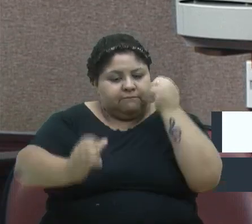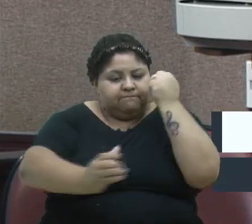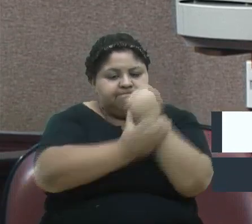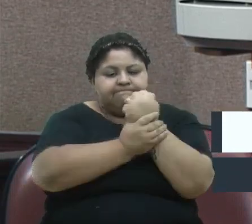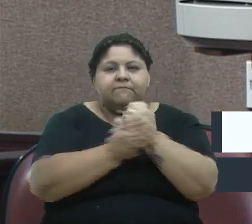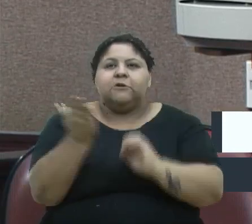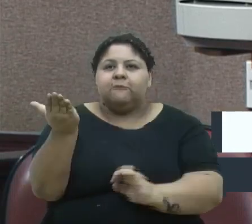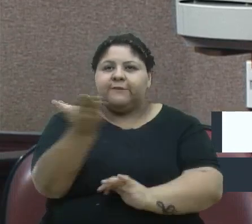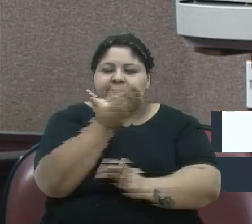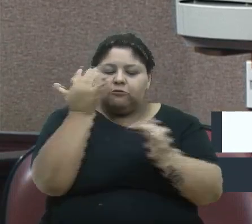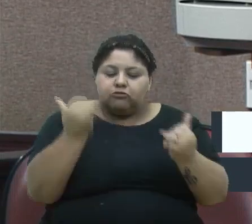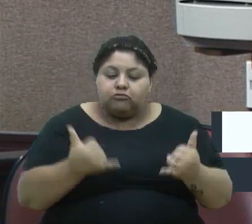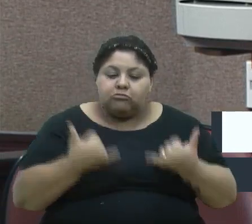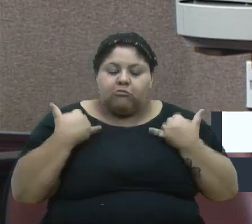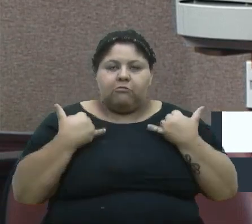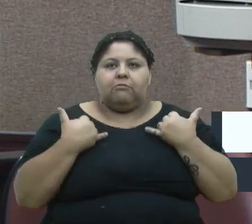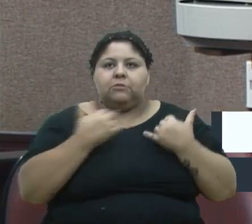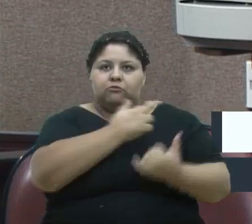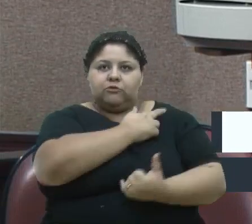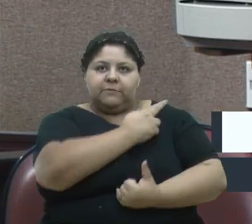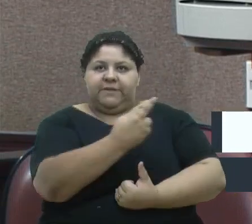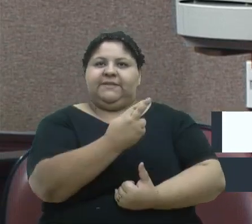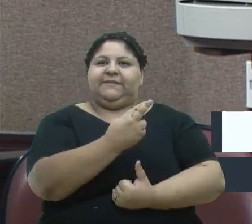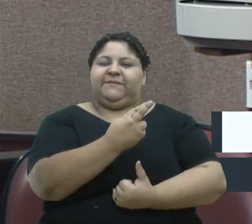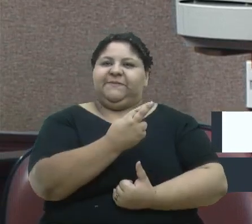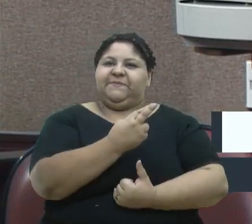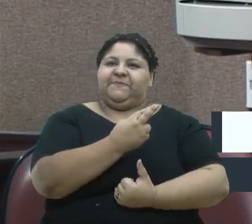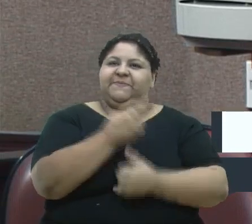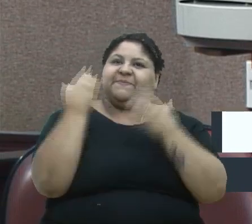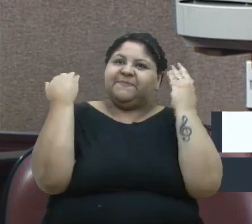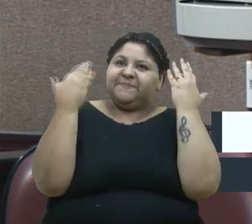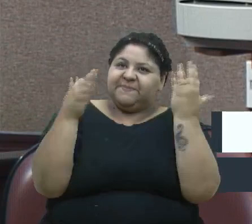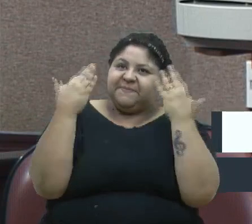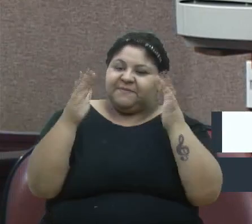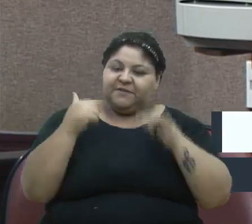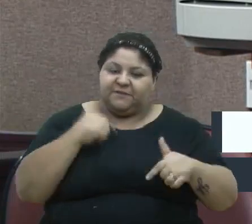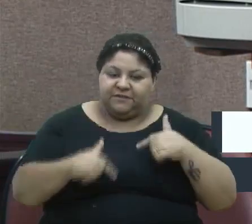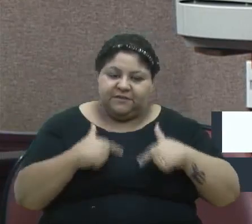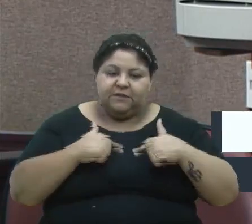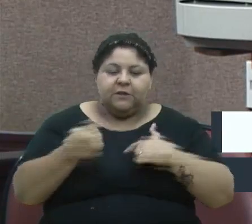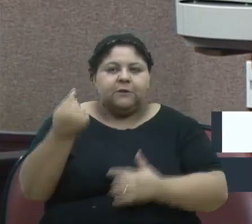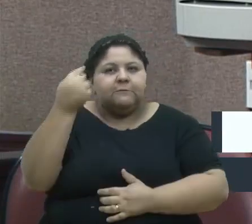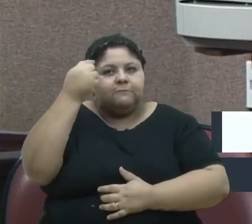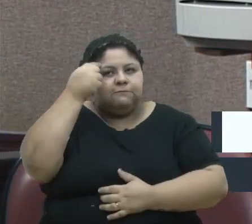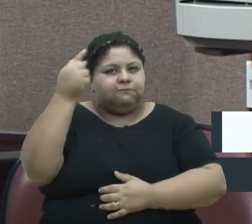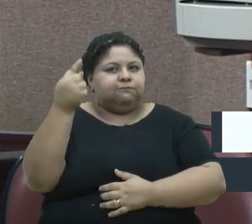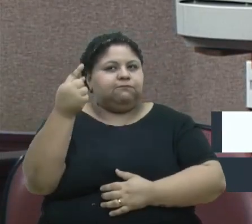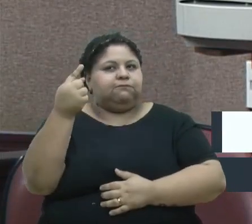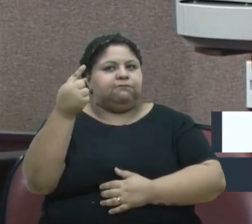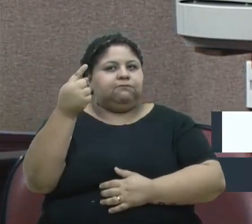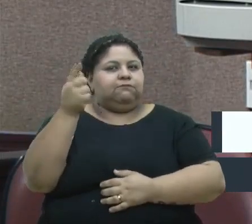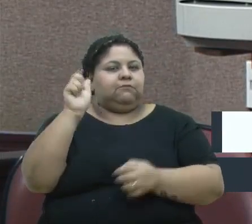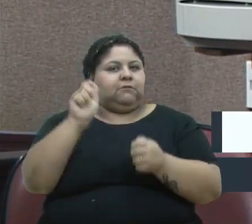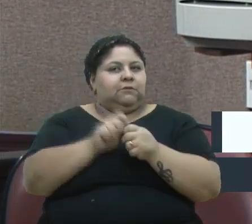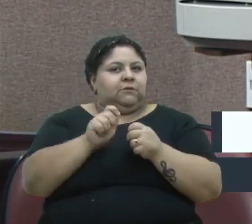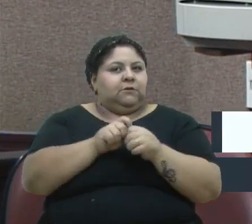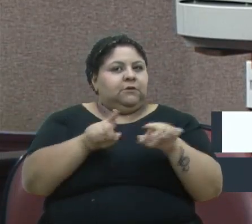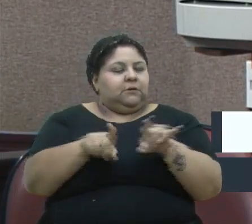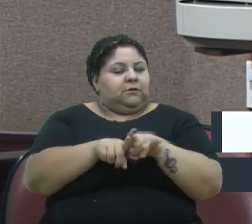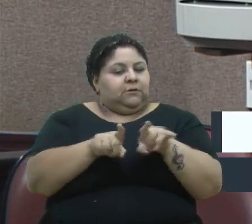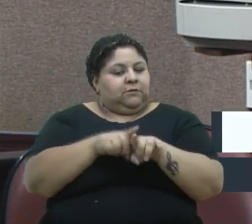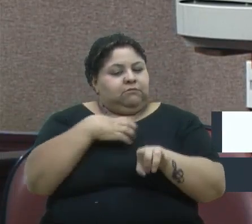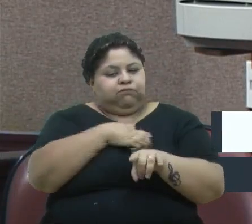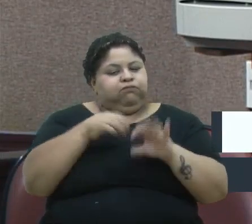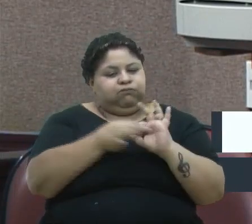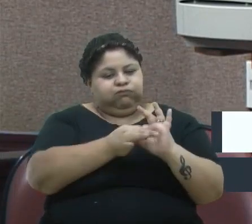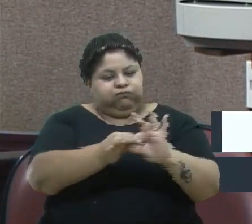Vocês nos honram e nos representam. Parabéns pelo trabalho de inteligência que vocês vêm prestando, também de forma unida